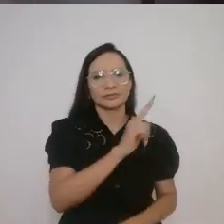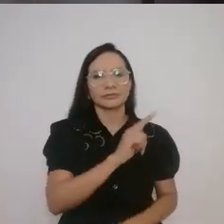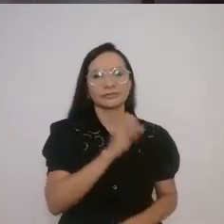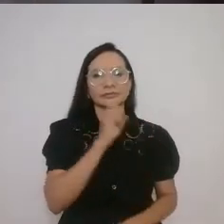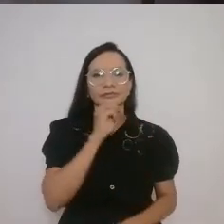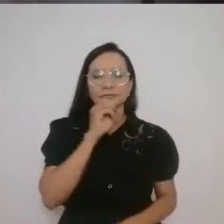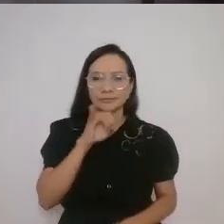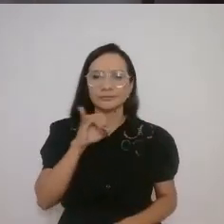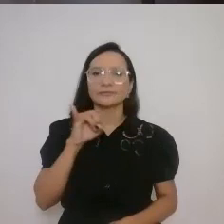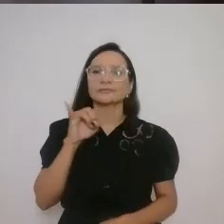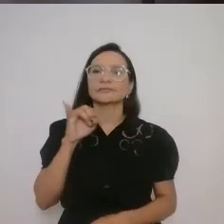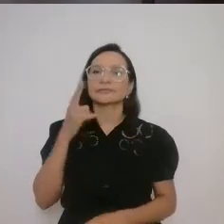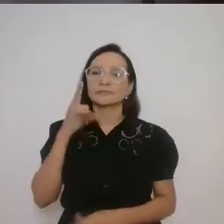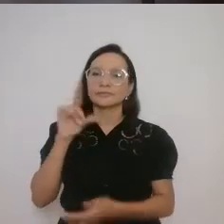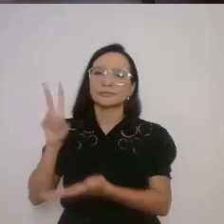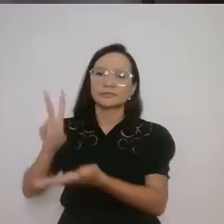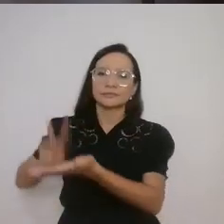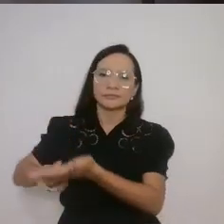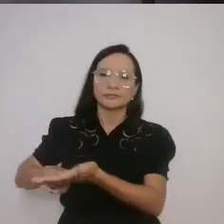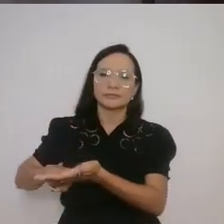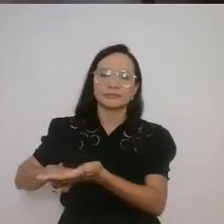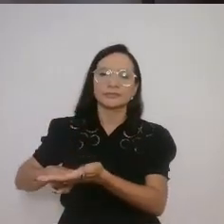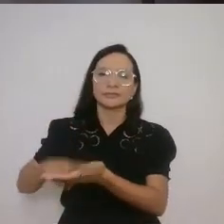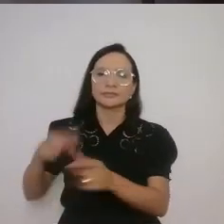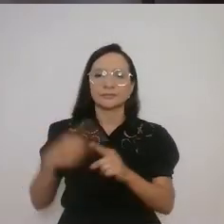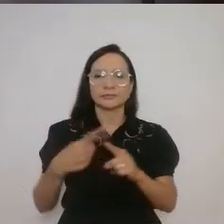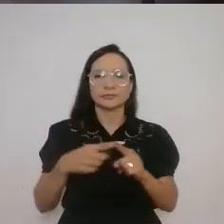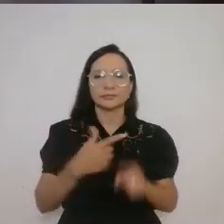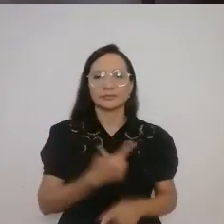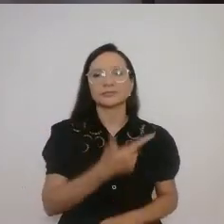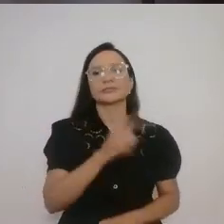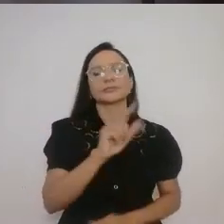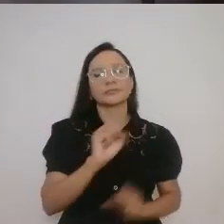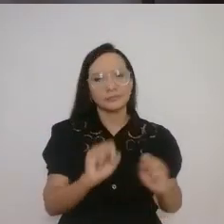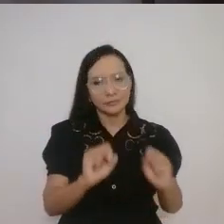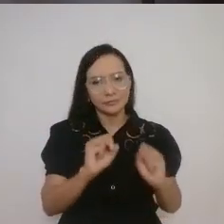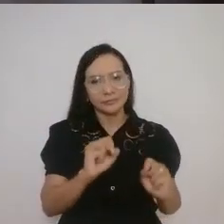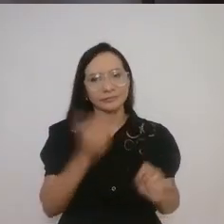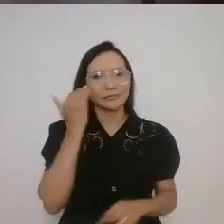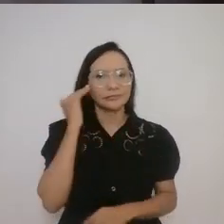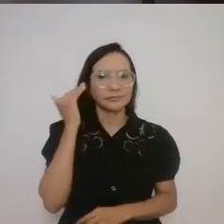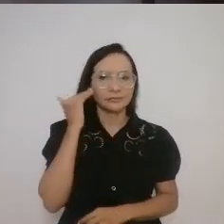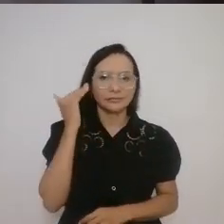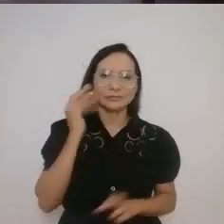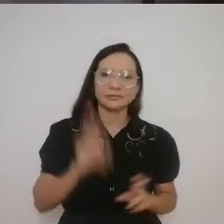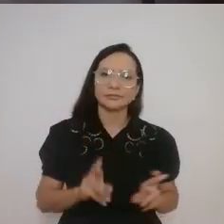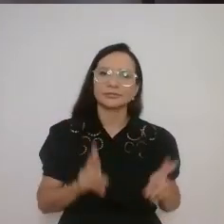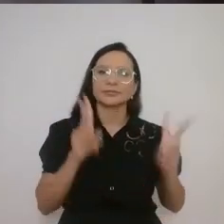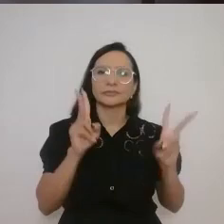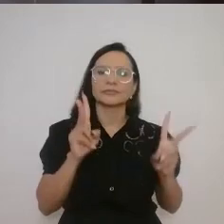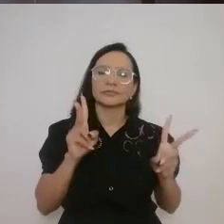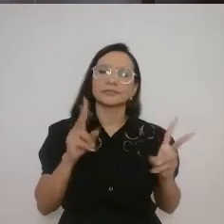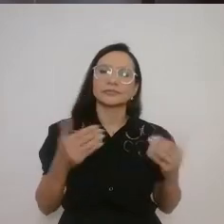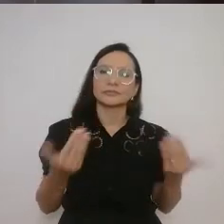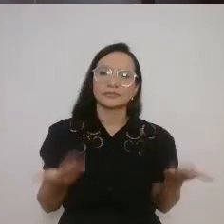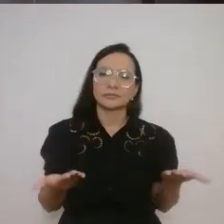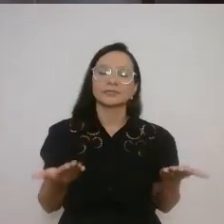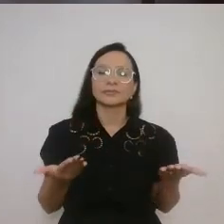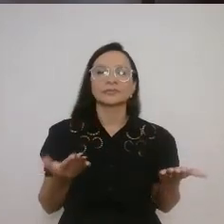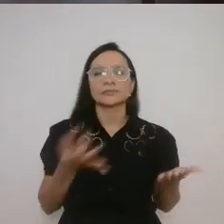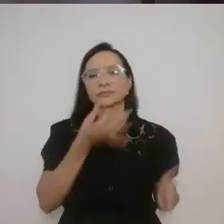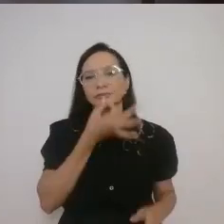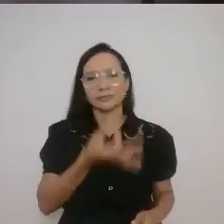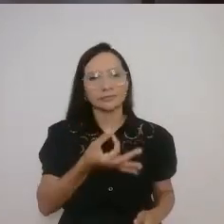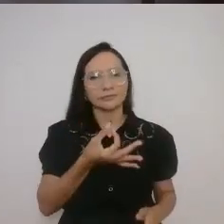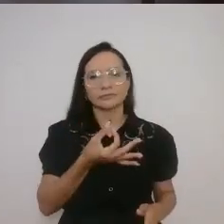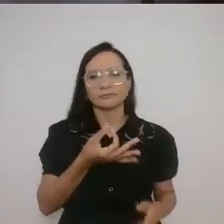validade, aí não, porque o outro pode entender diferente e declarar a nulidade em relação ao argumento, ao